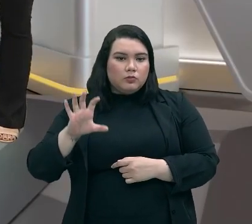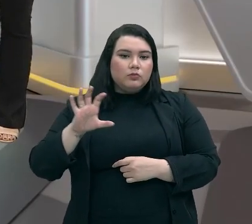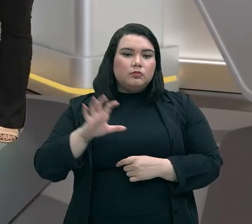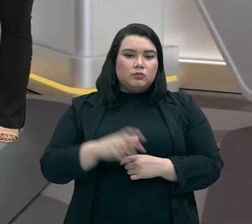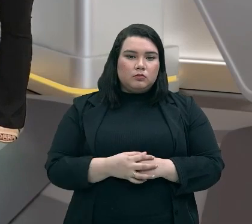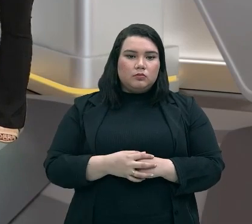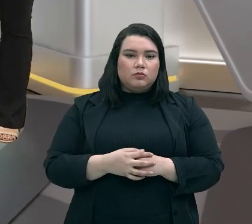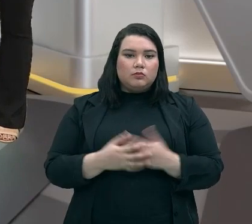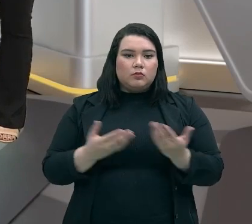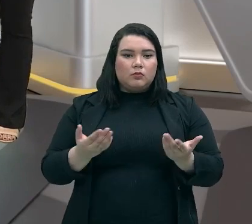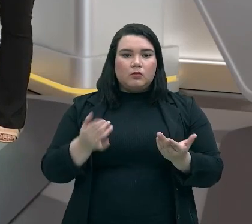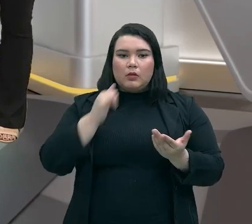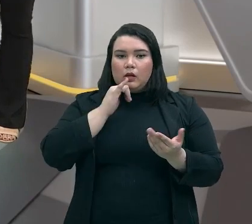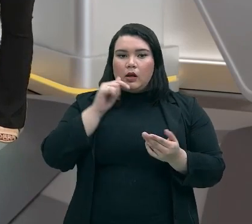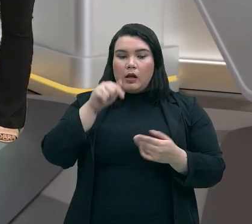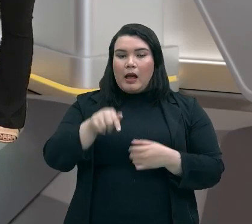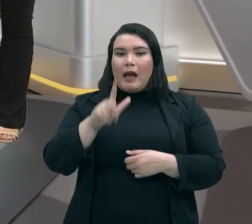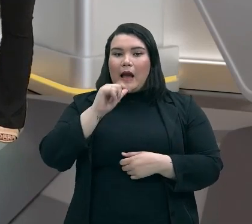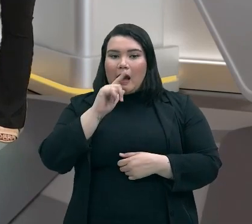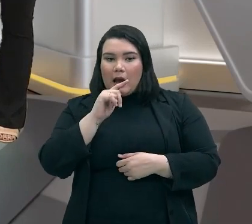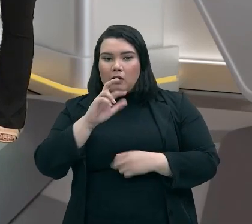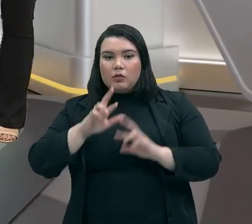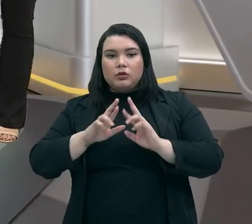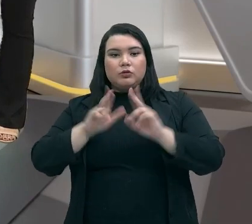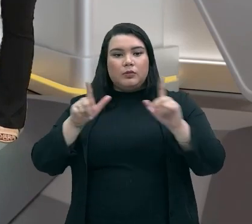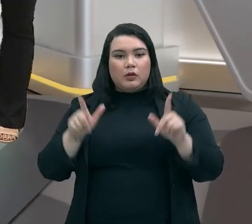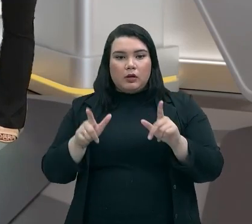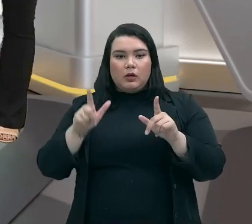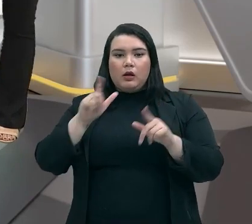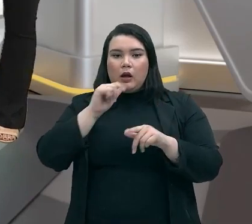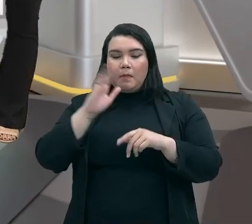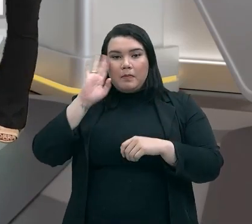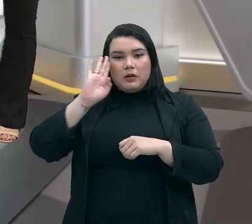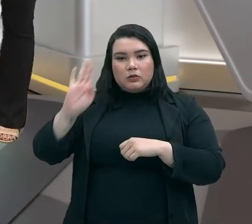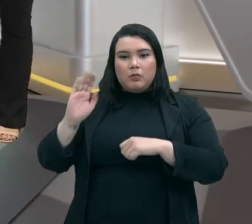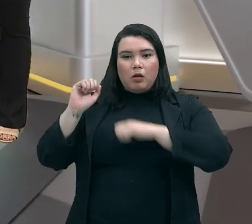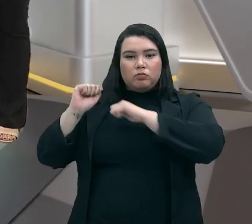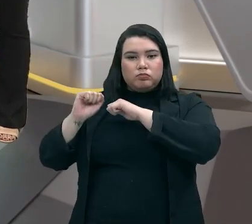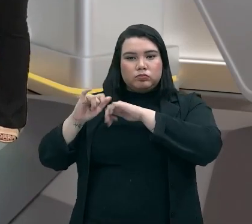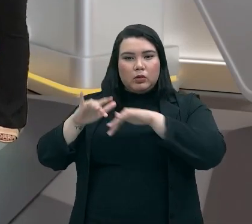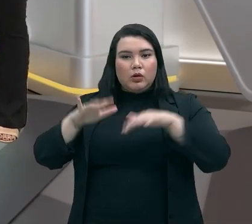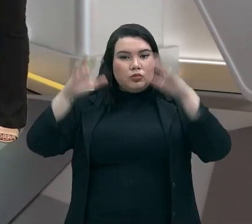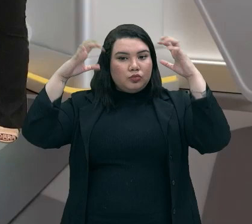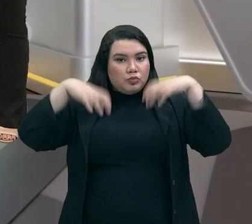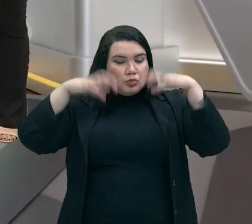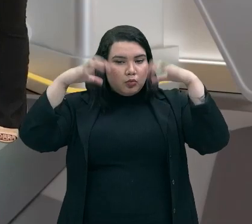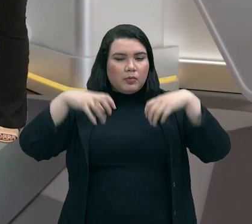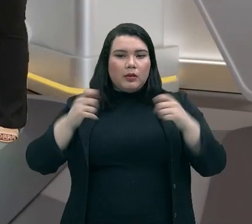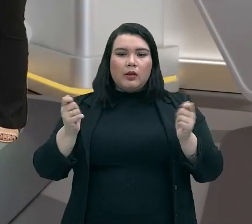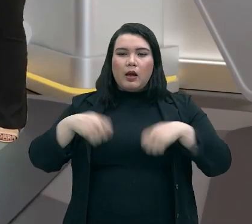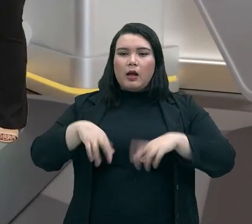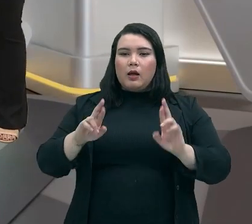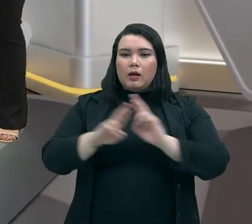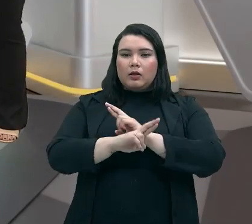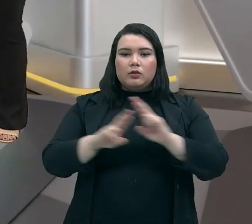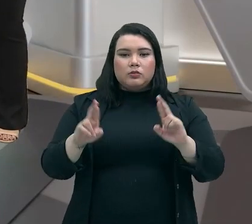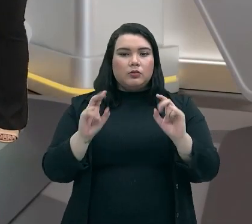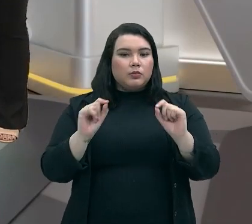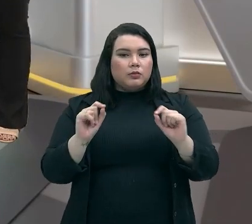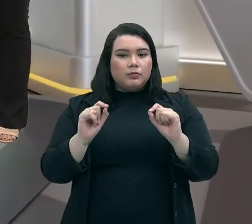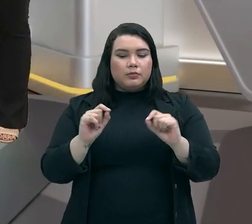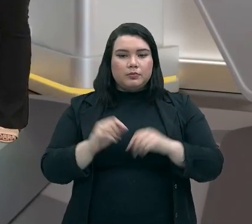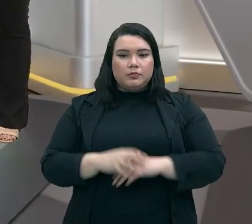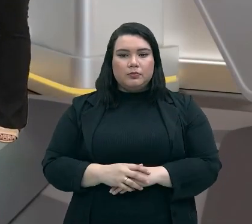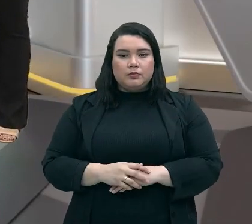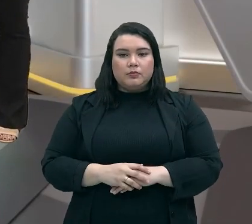quando aquilo ali não é normal e a quantidade de precipitação, né? A quantidade de chuva... A gente pode relacionar as inundações, esse tipo